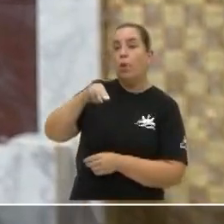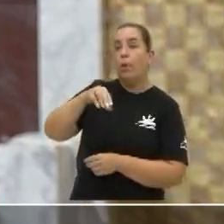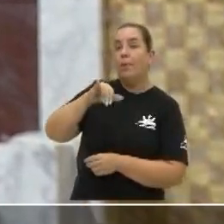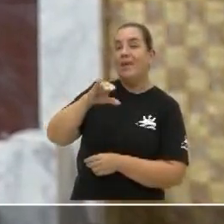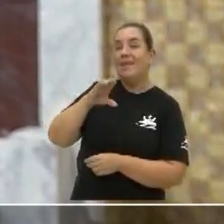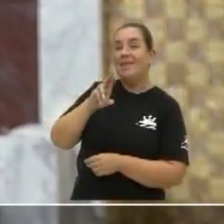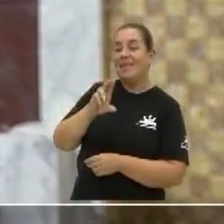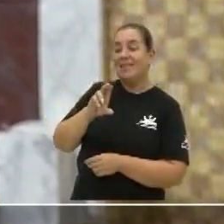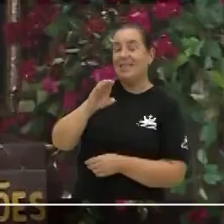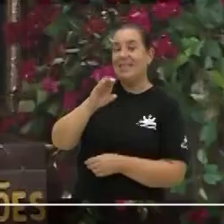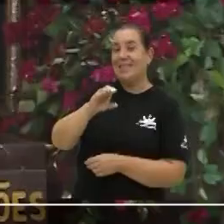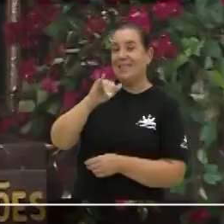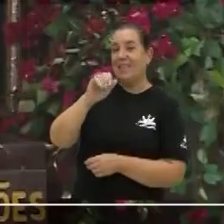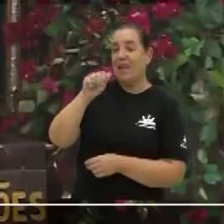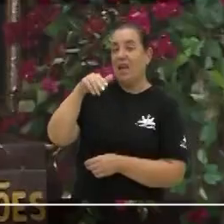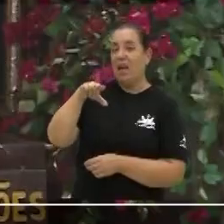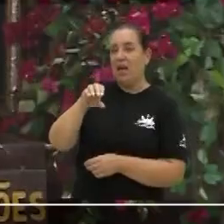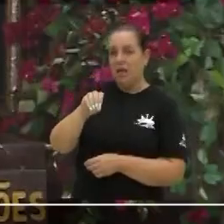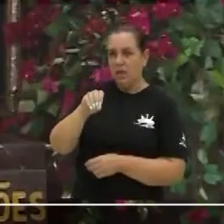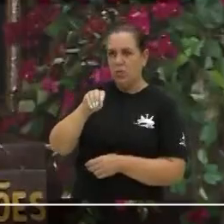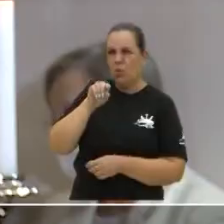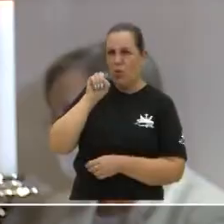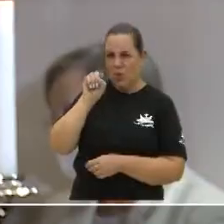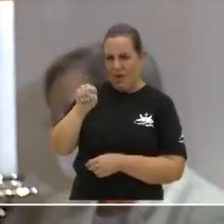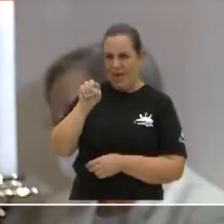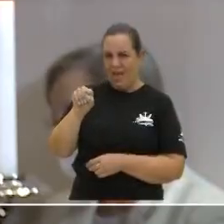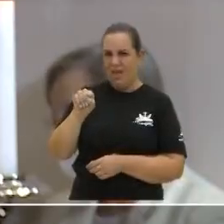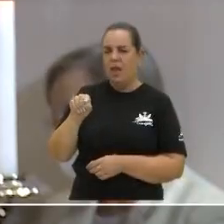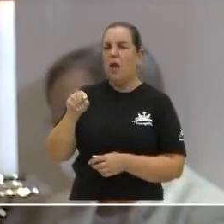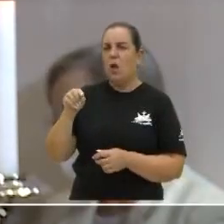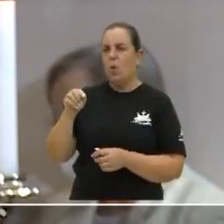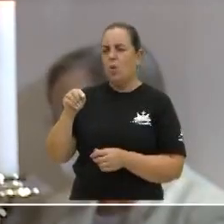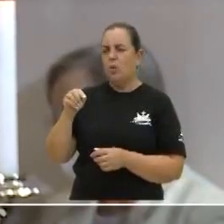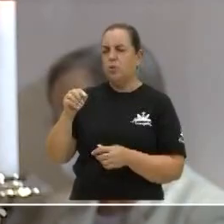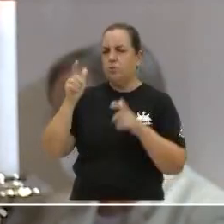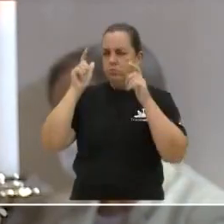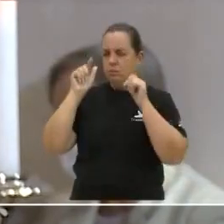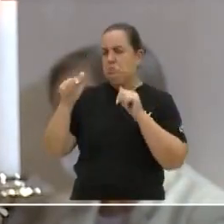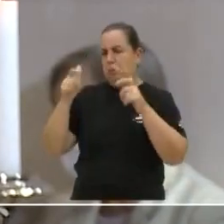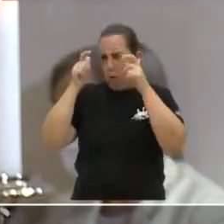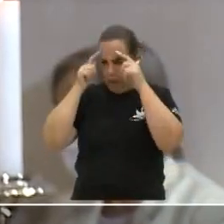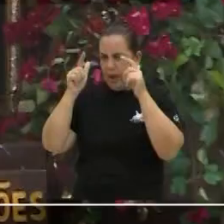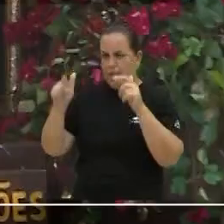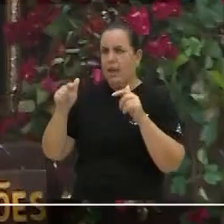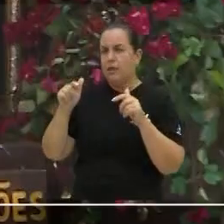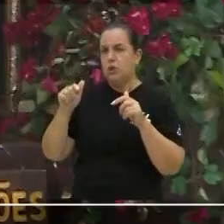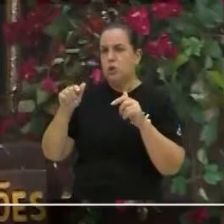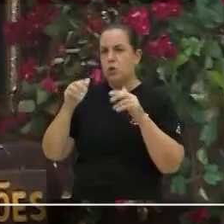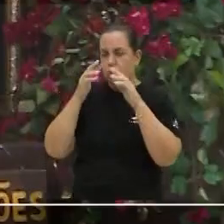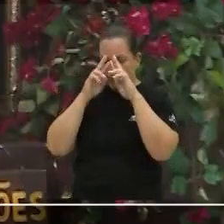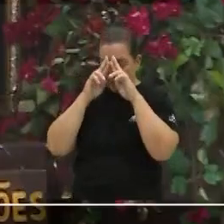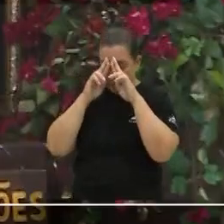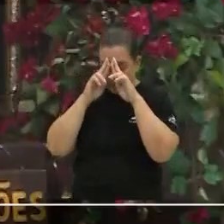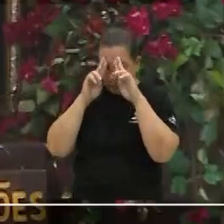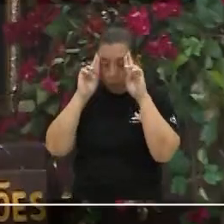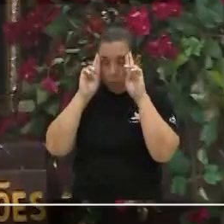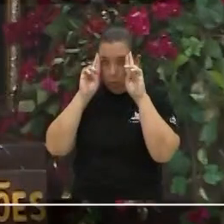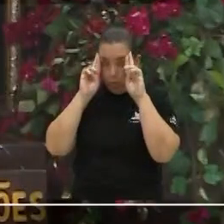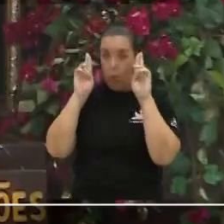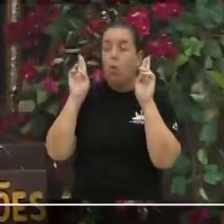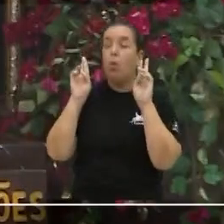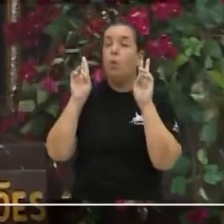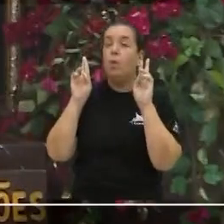Roma, que espalhou suas estátuas por todo o império. Embaixo da estátua estava: